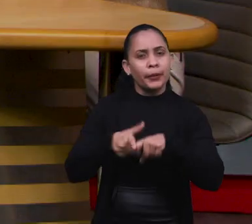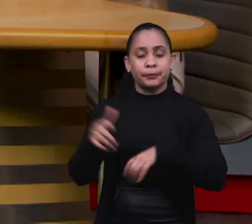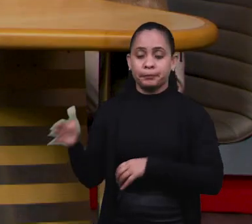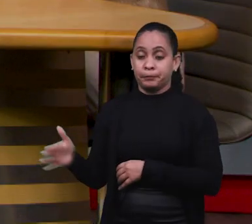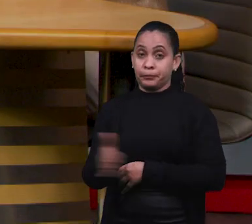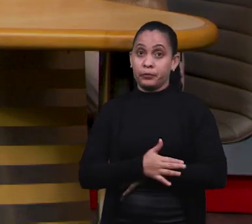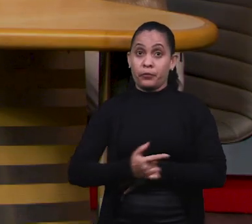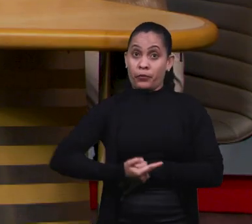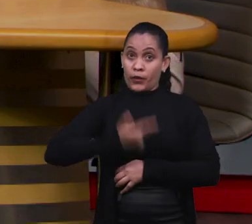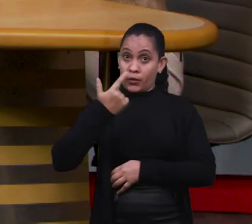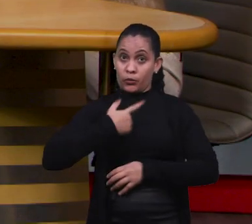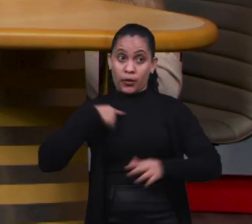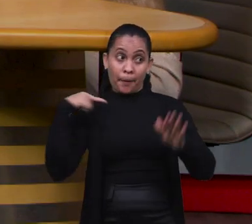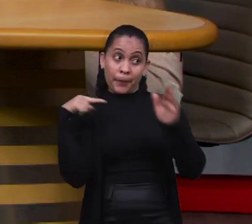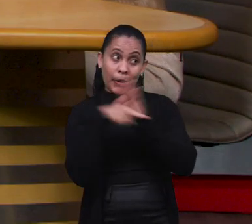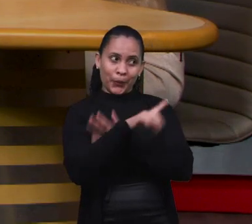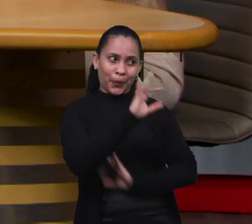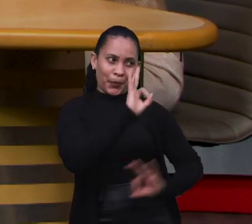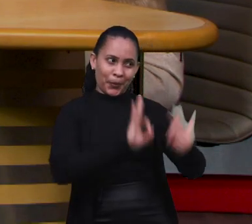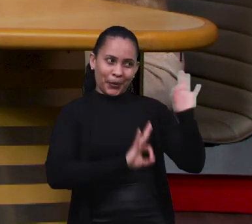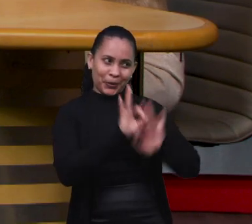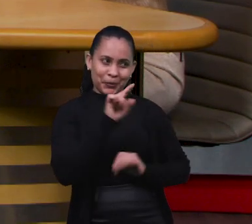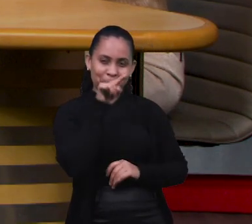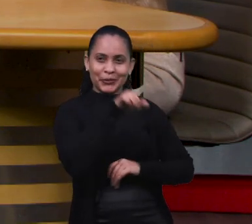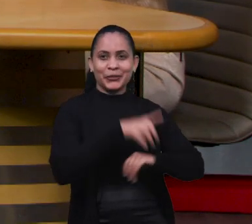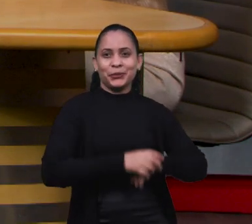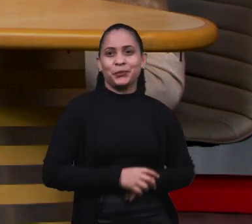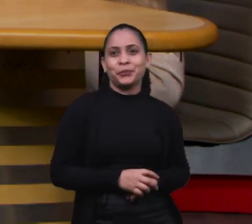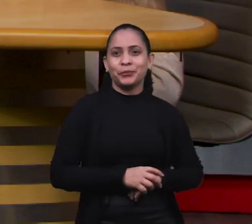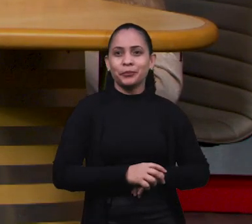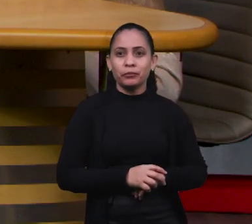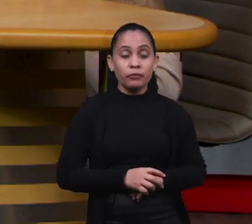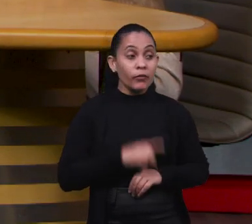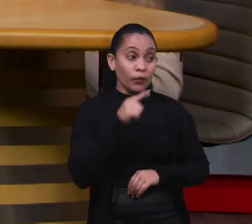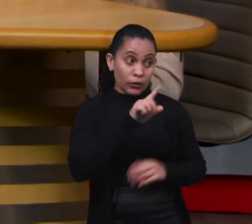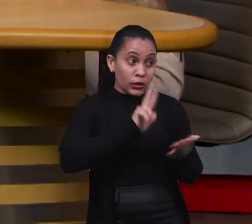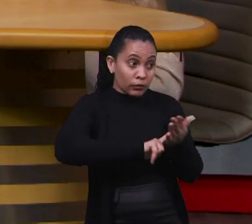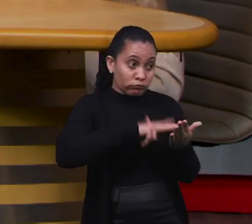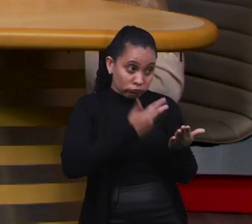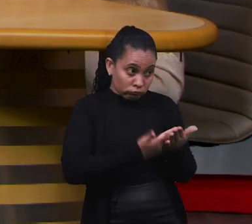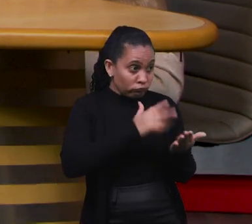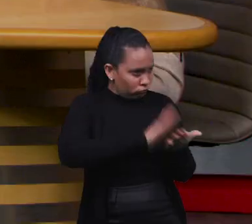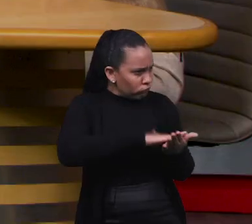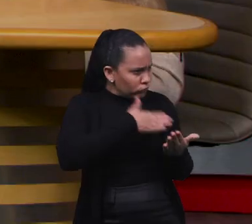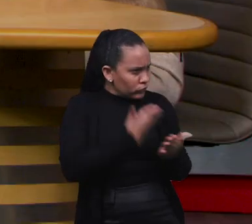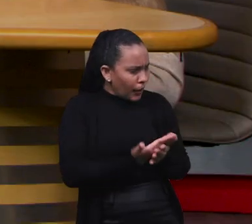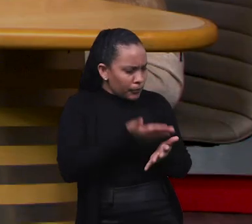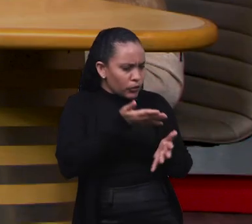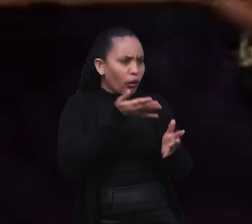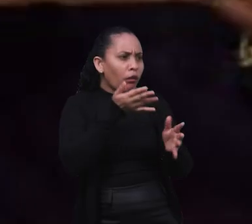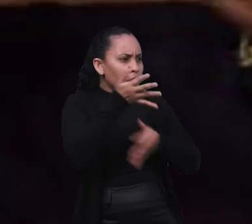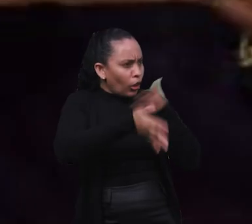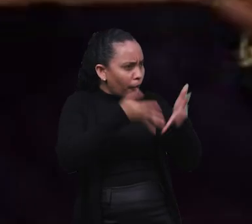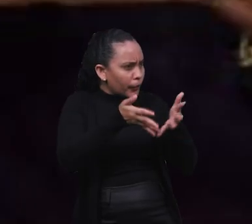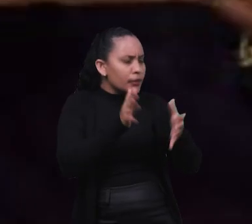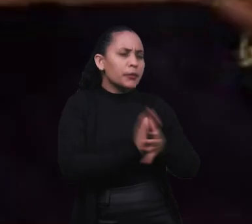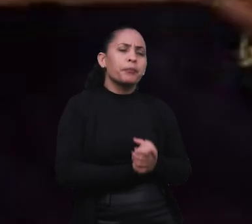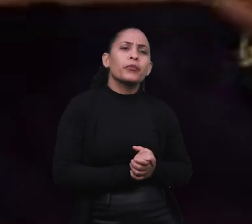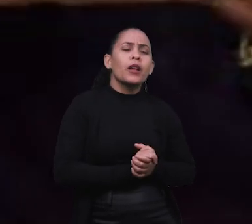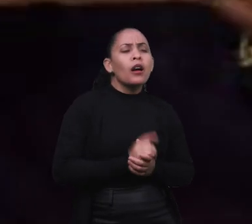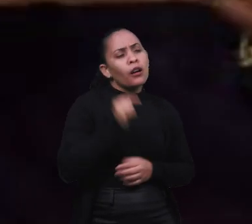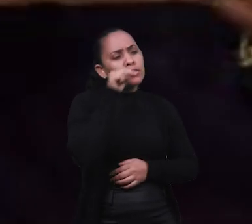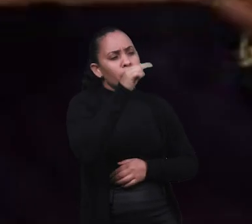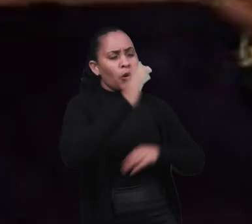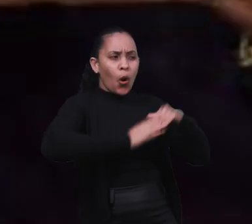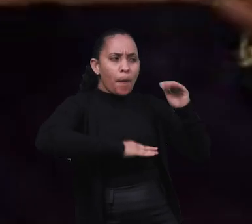segunda pergunta, Clara, que nós preparamos aqui para você. Como você também é tradutora, né, intérprete de Libras, né? Como